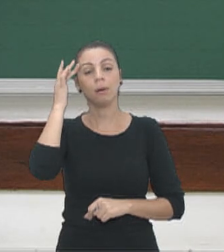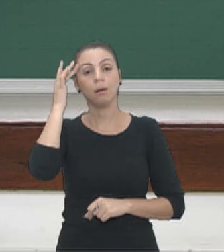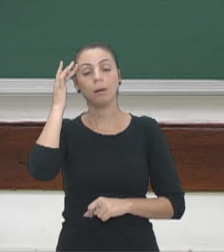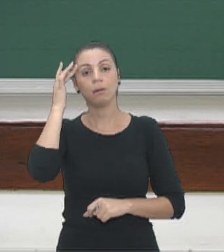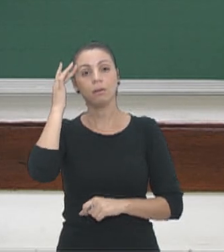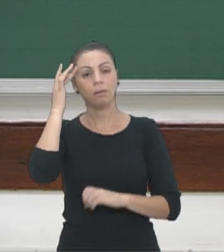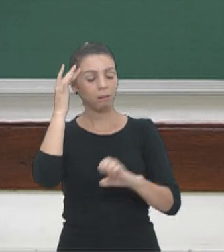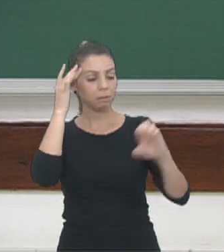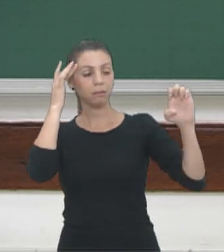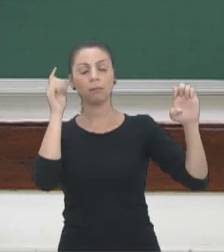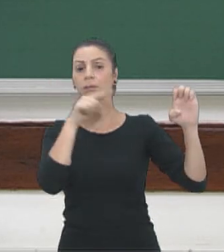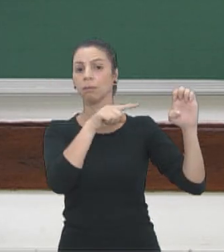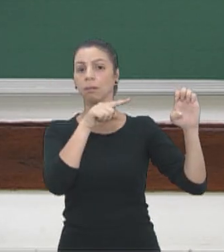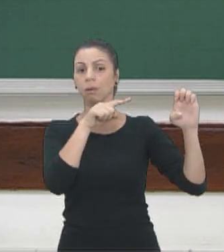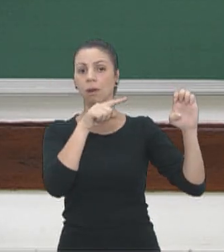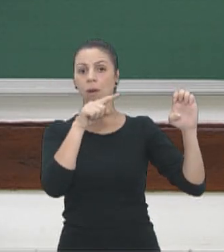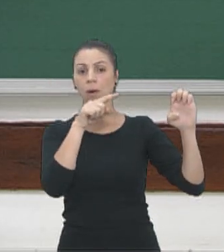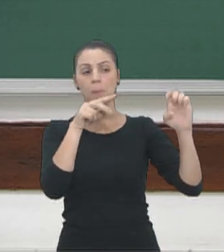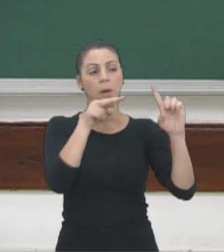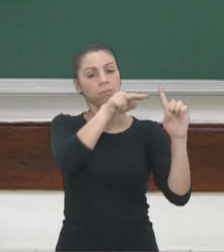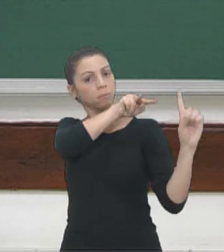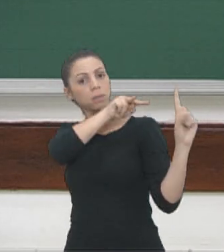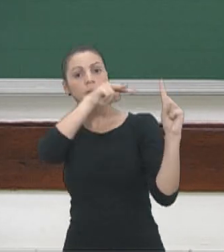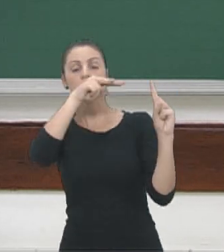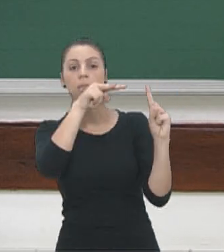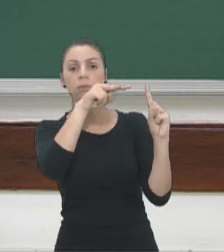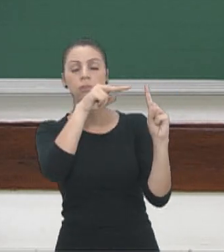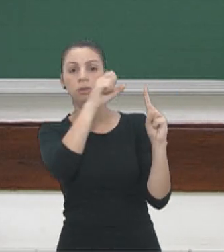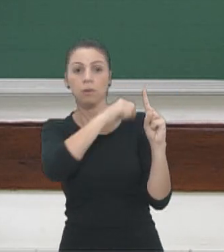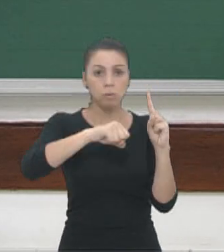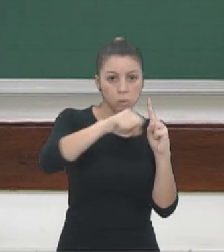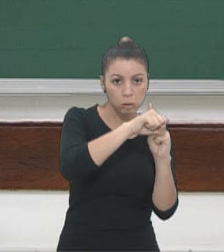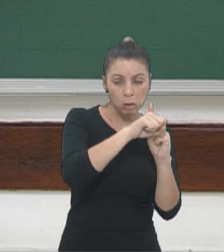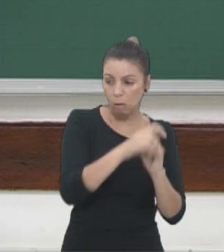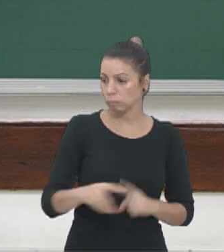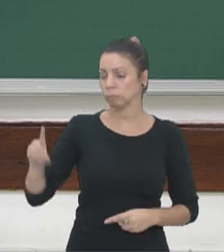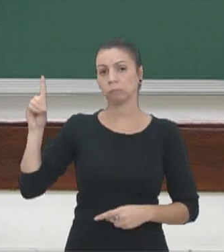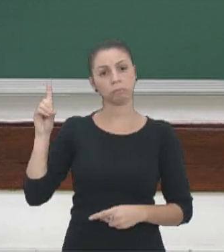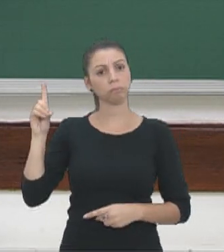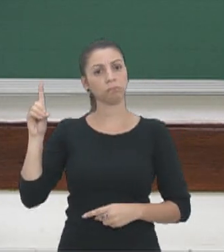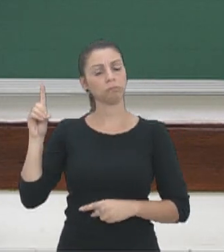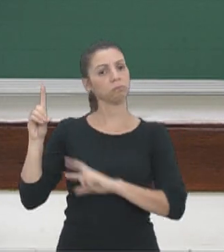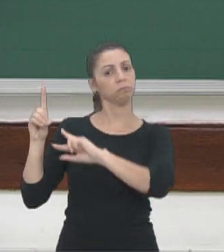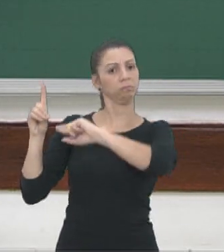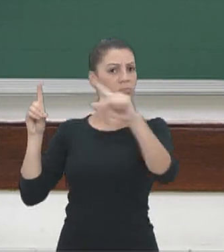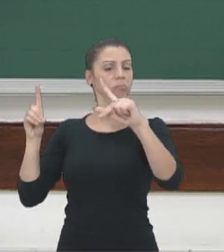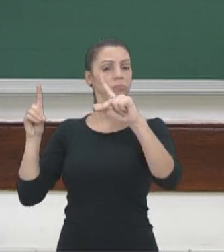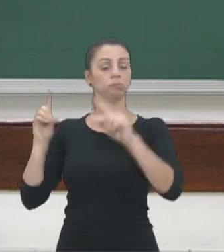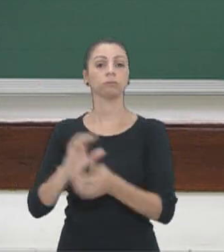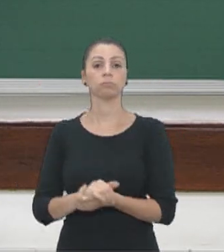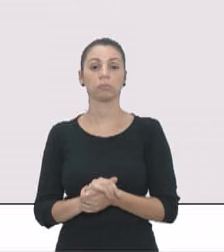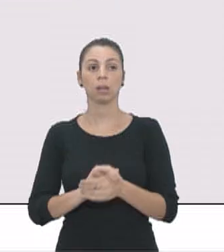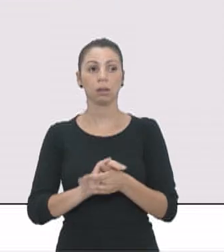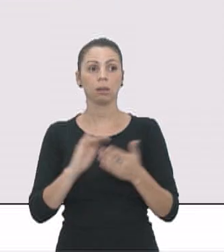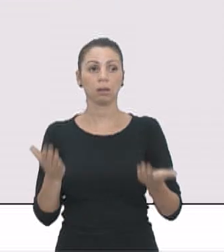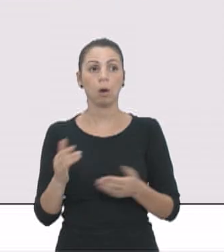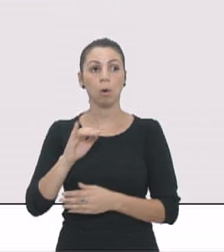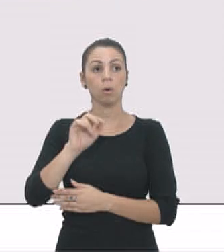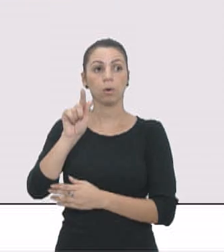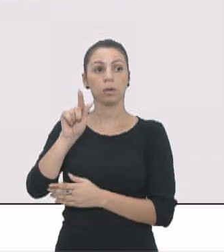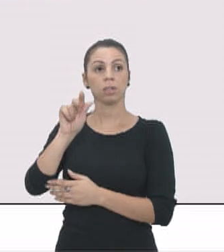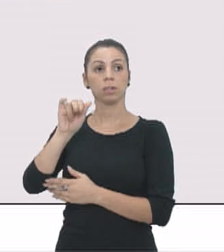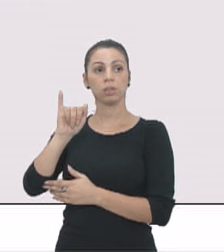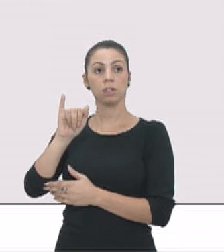visão mais social de pessoas de esquerda. E no caso dos girondinos, por exemplo, eles faziam parte